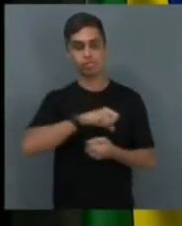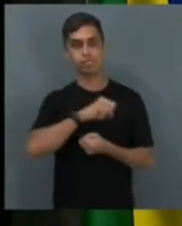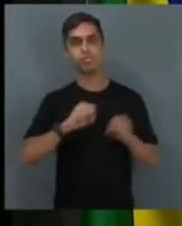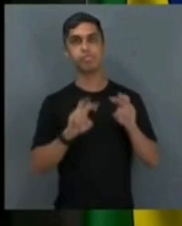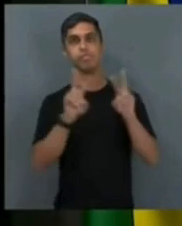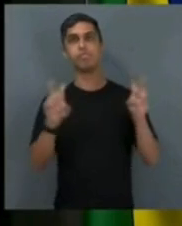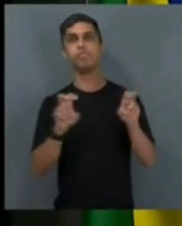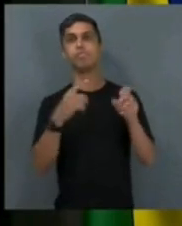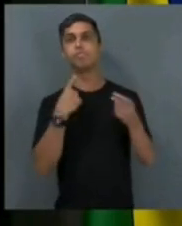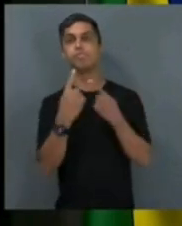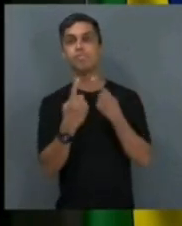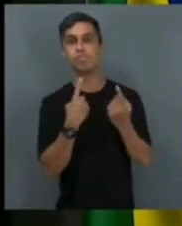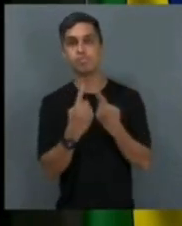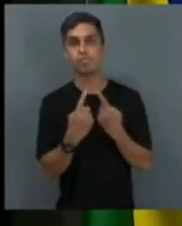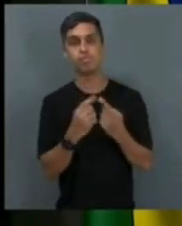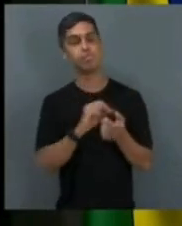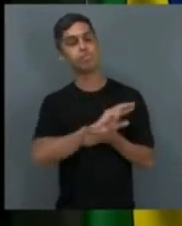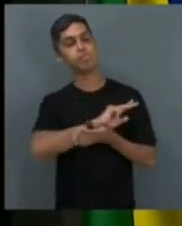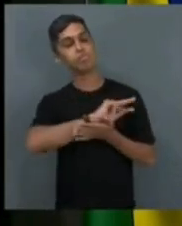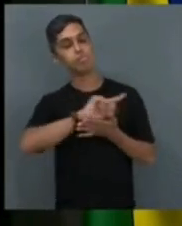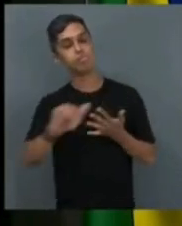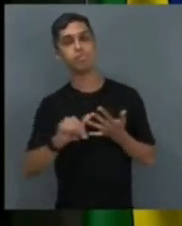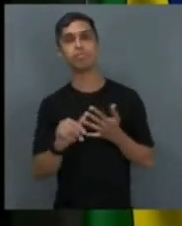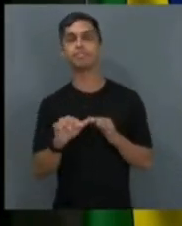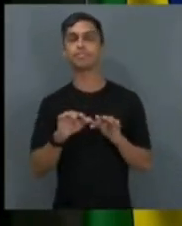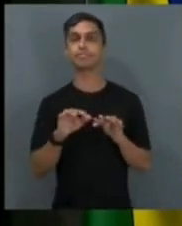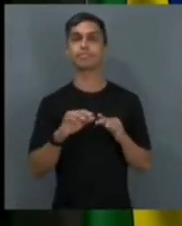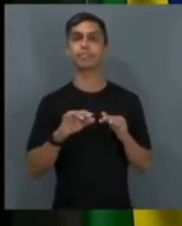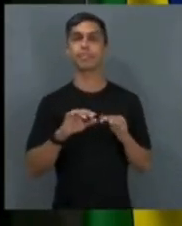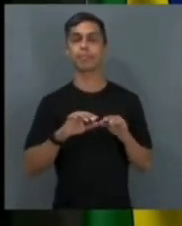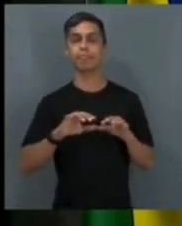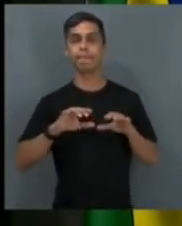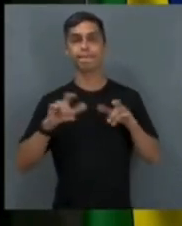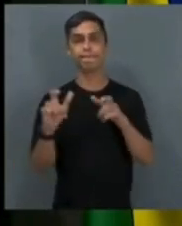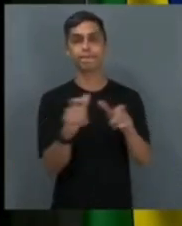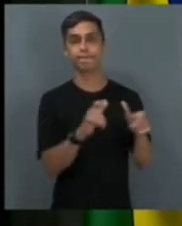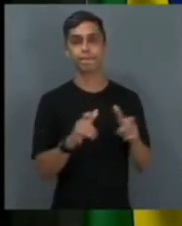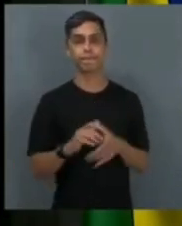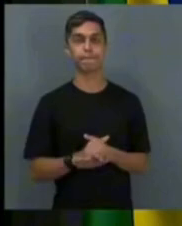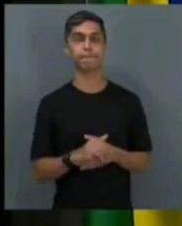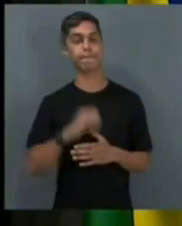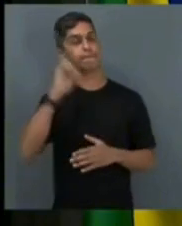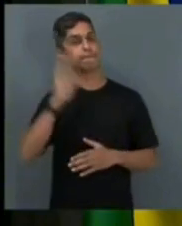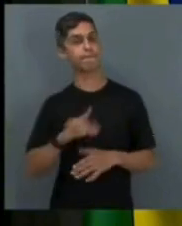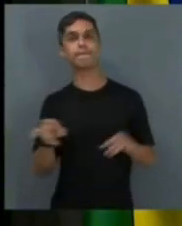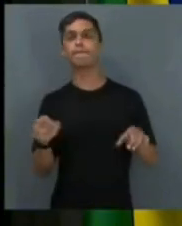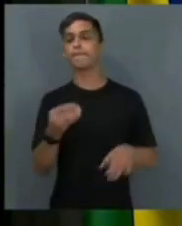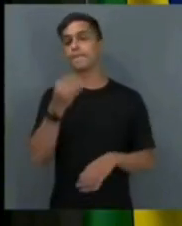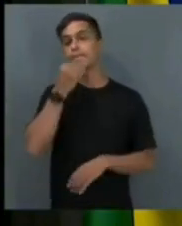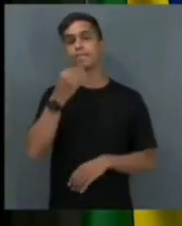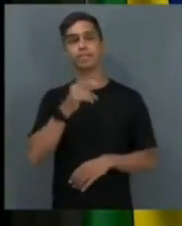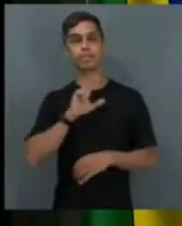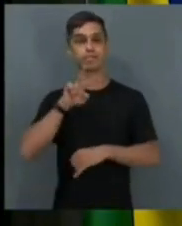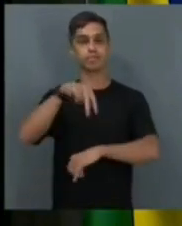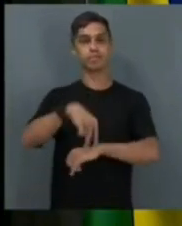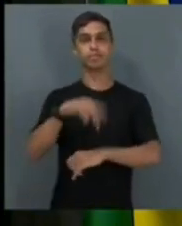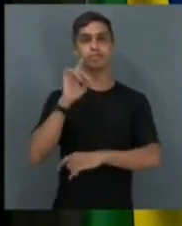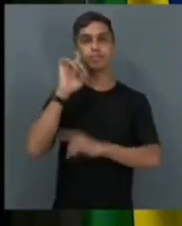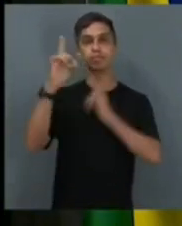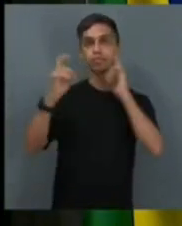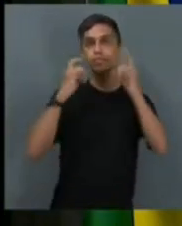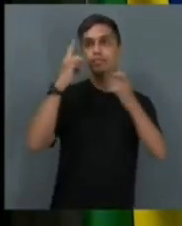ela vem sendo discutida em vários fóruns internacionais. E o Brasil, claro, tem protagonizado